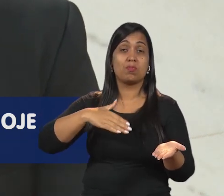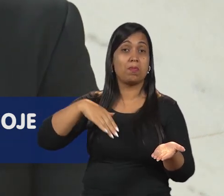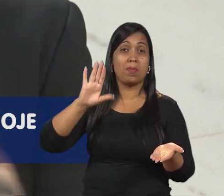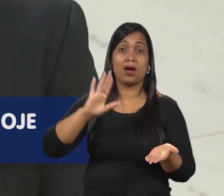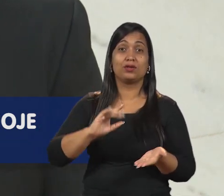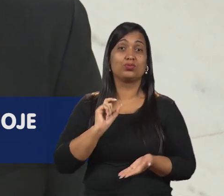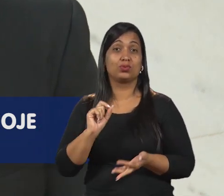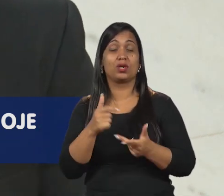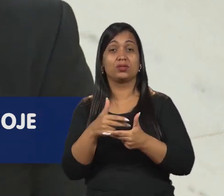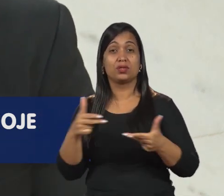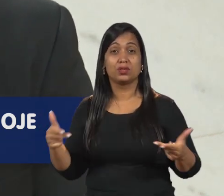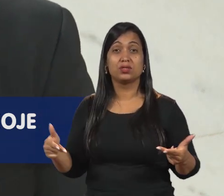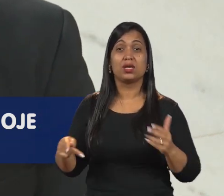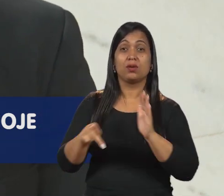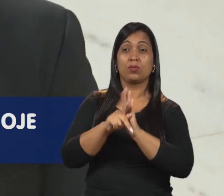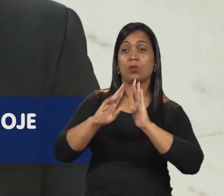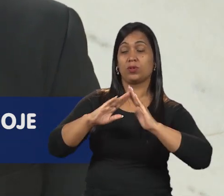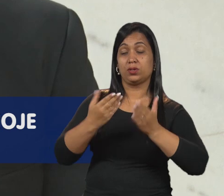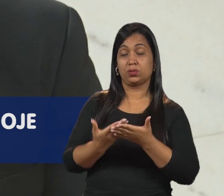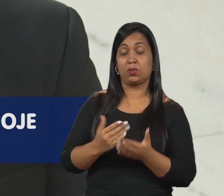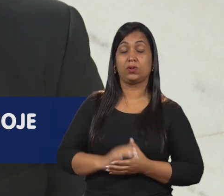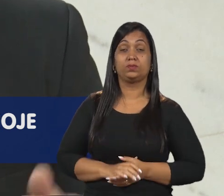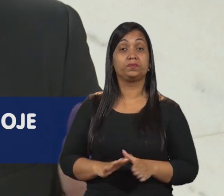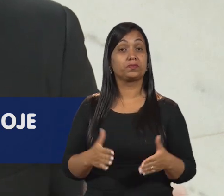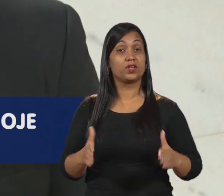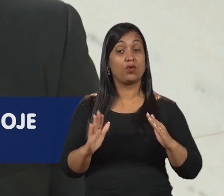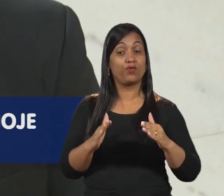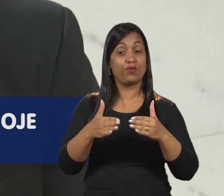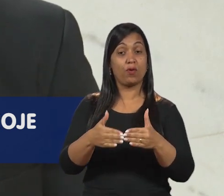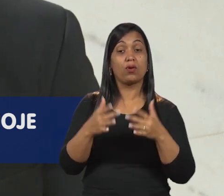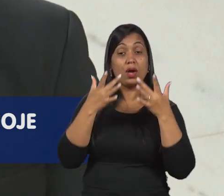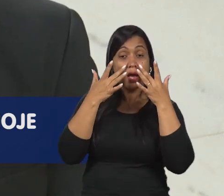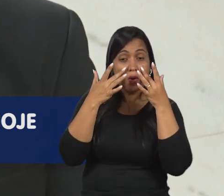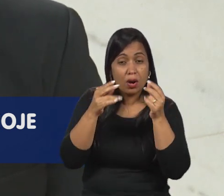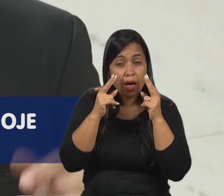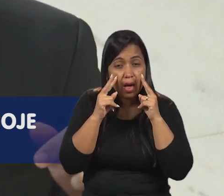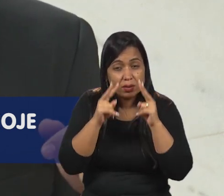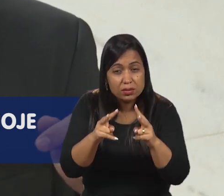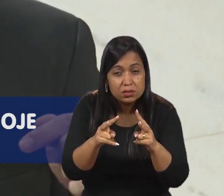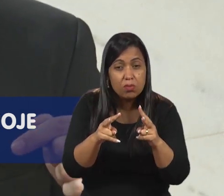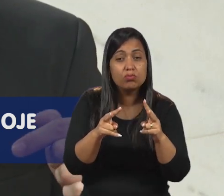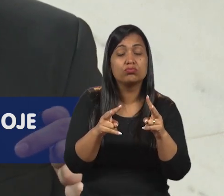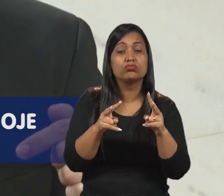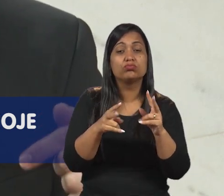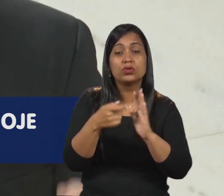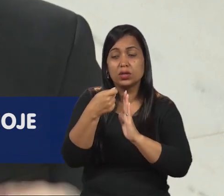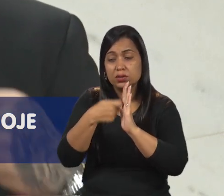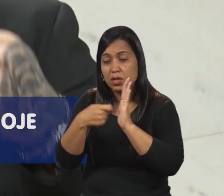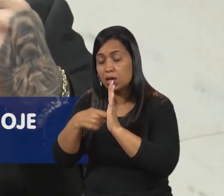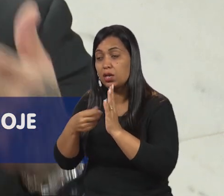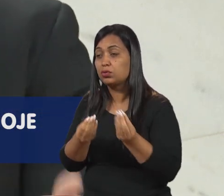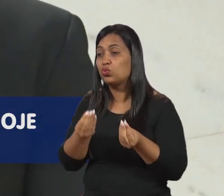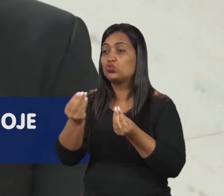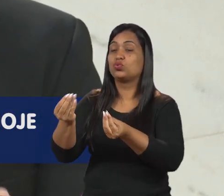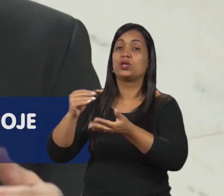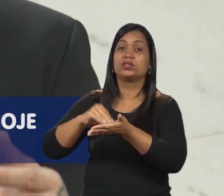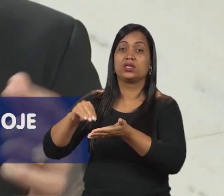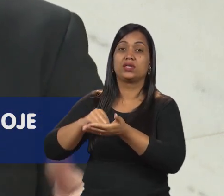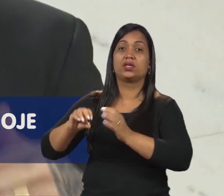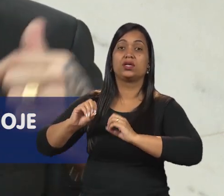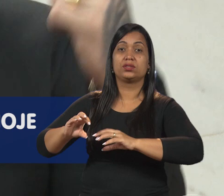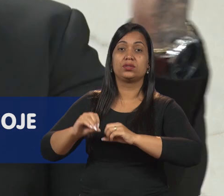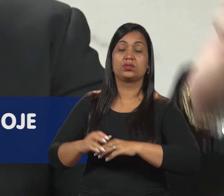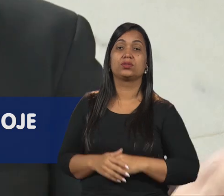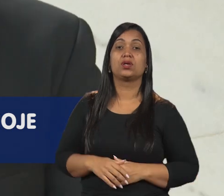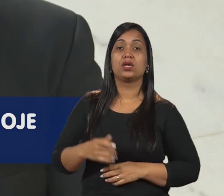que aquilo que compete à escola. Então, o foco é dar esse olhar. Esses relatórios eles são encaminhados à Secretaria de Educação,